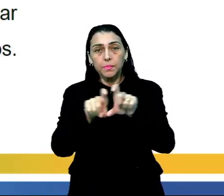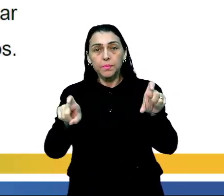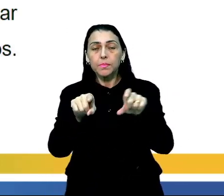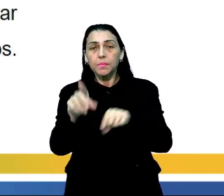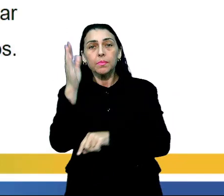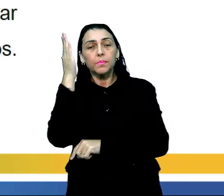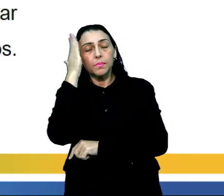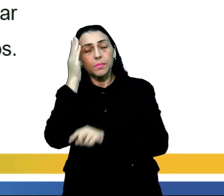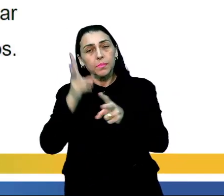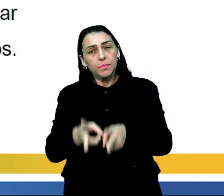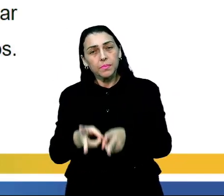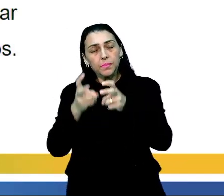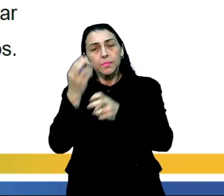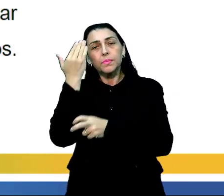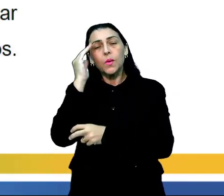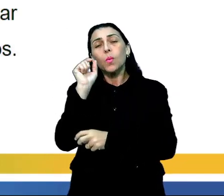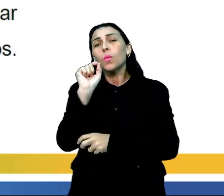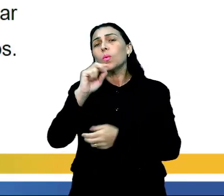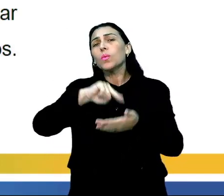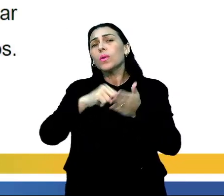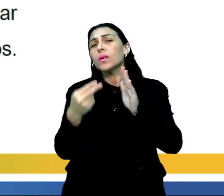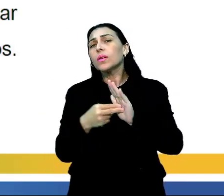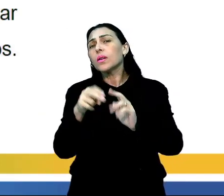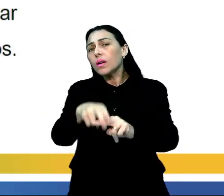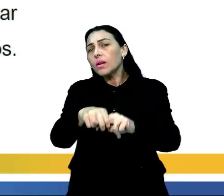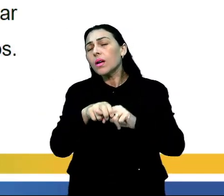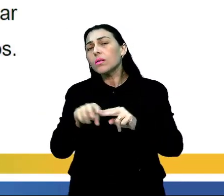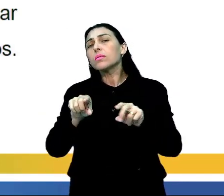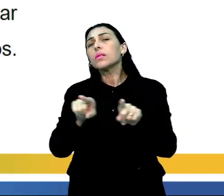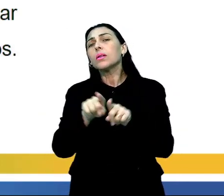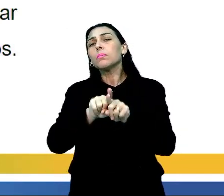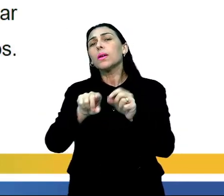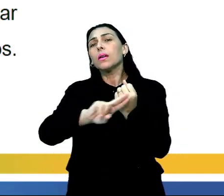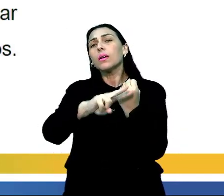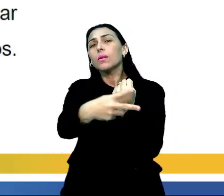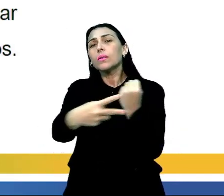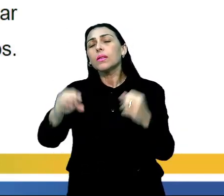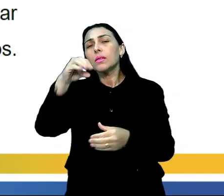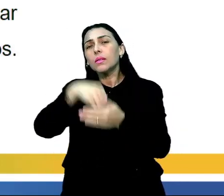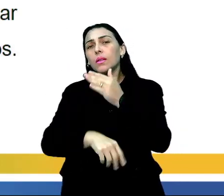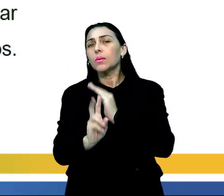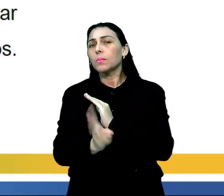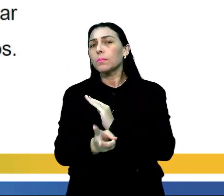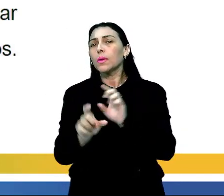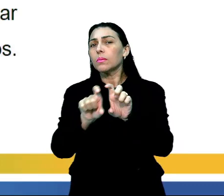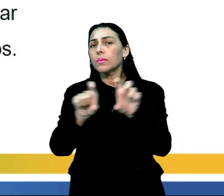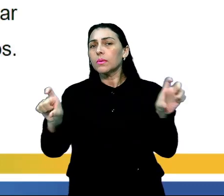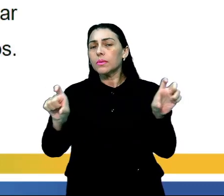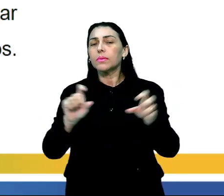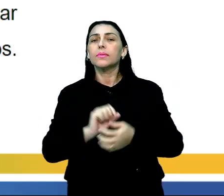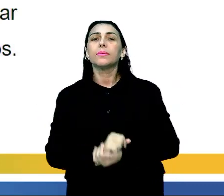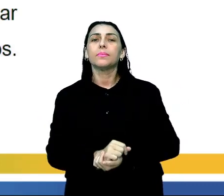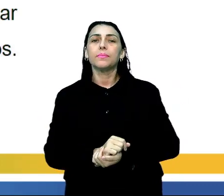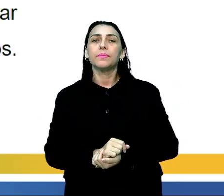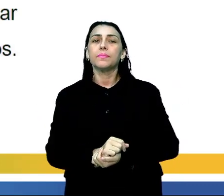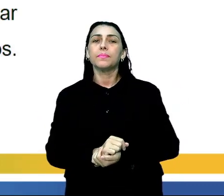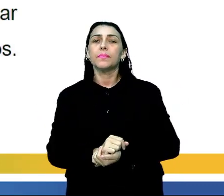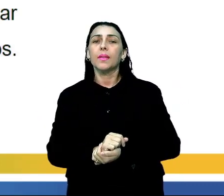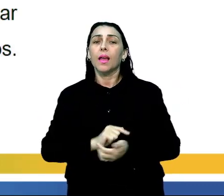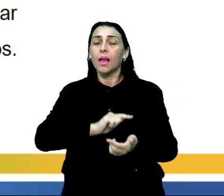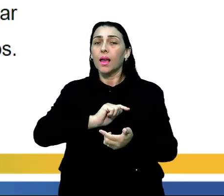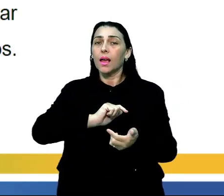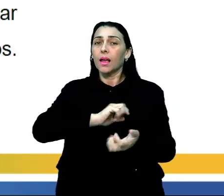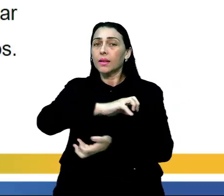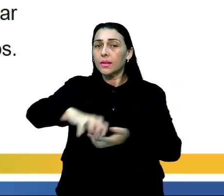que vocês possam observar o que seria causa e o que seria consequência dentro de um mesmo parágrafo. As greves e